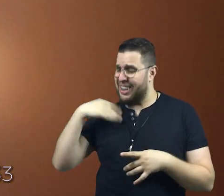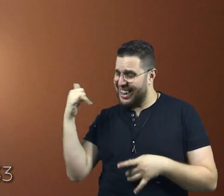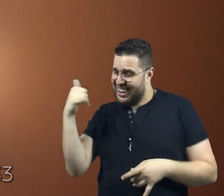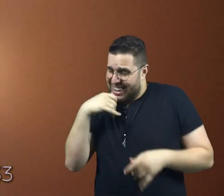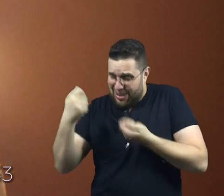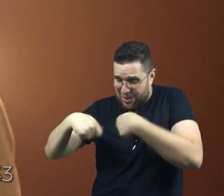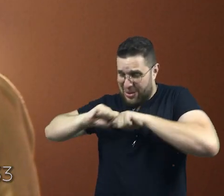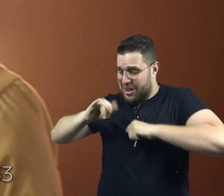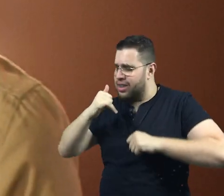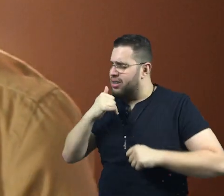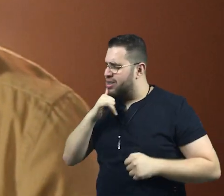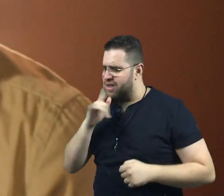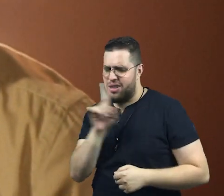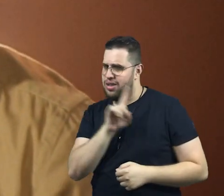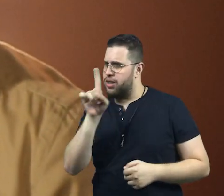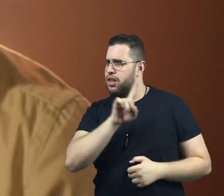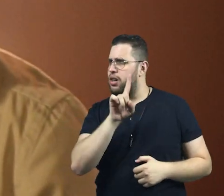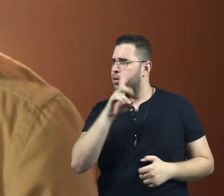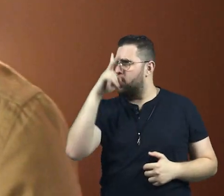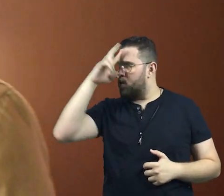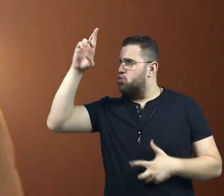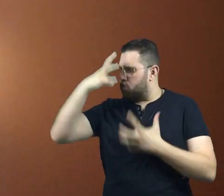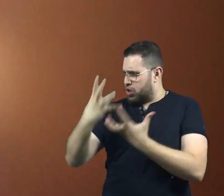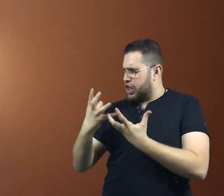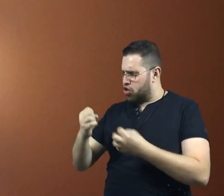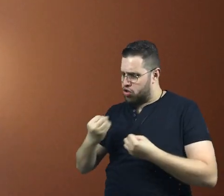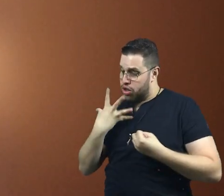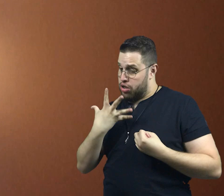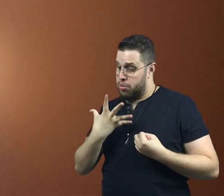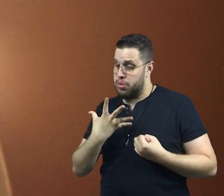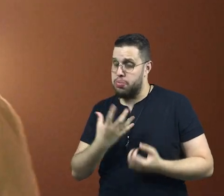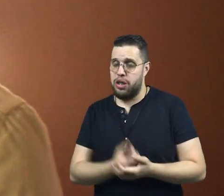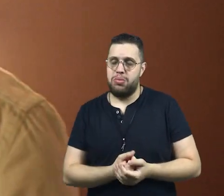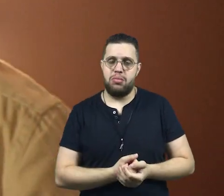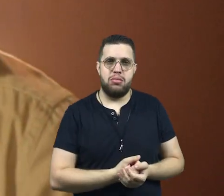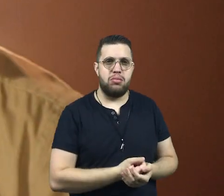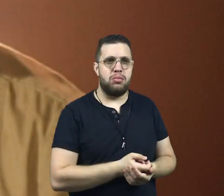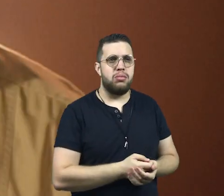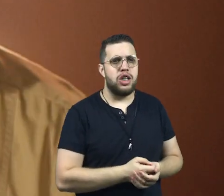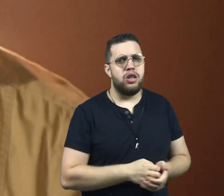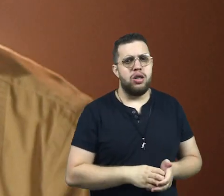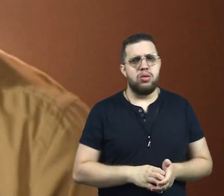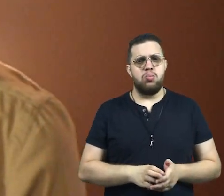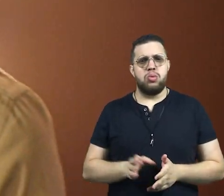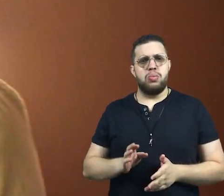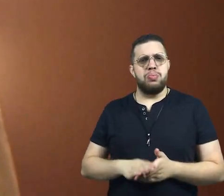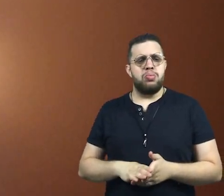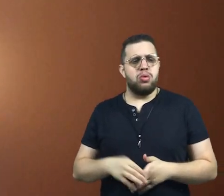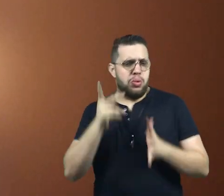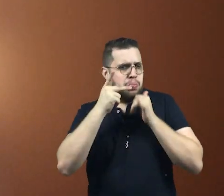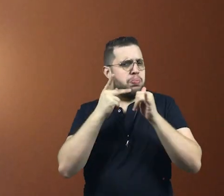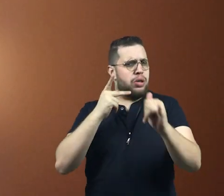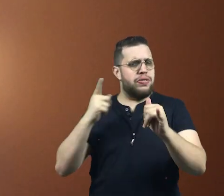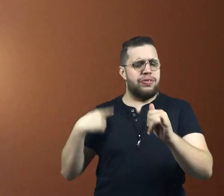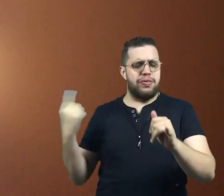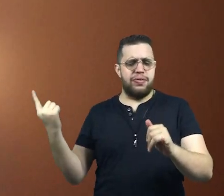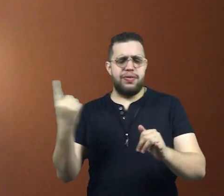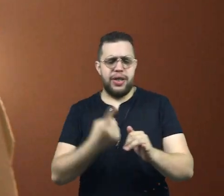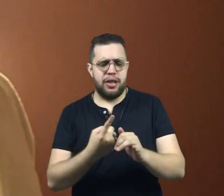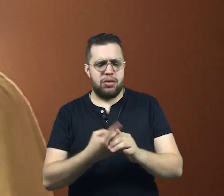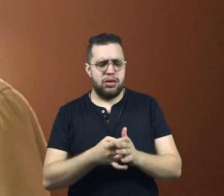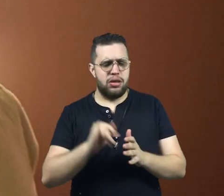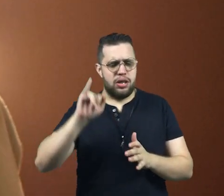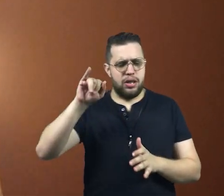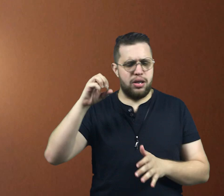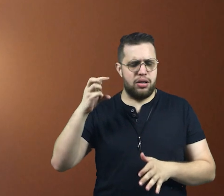homens. Então, o que em Lamentações Jeremias escreveu, estava dizendo a respeito também de um tempo de